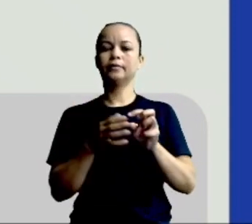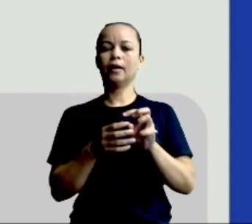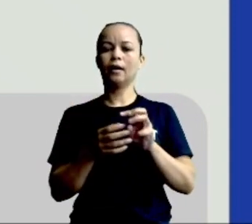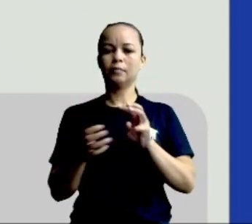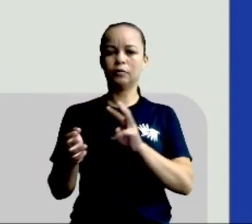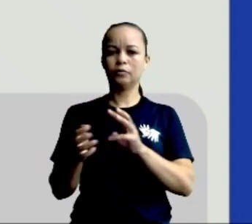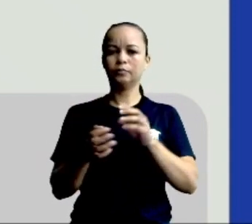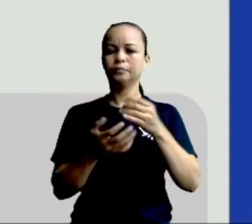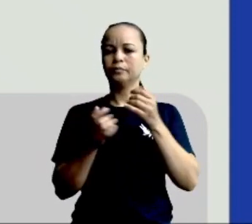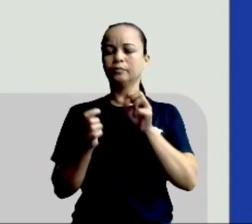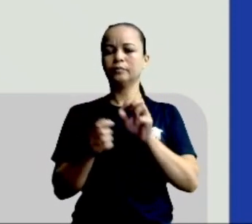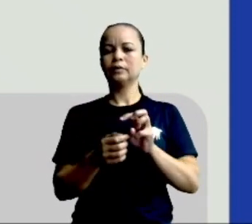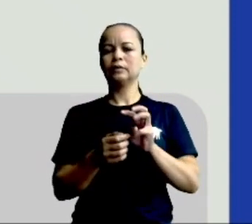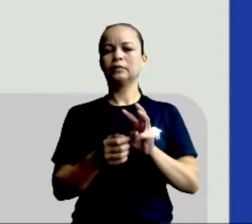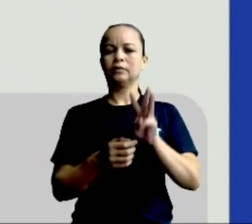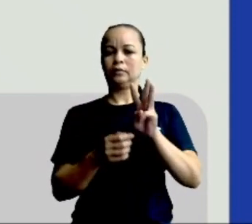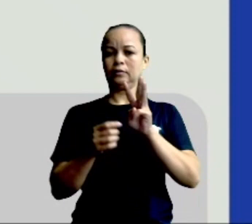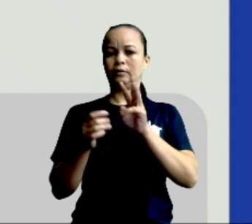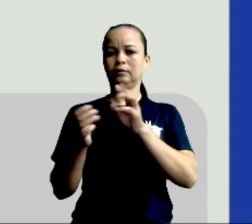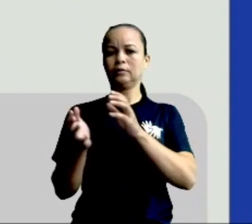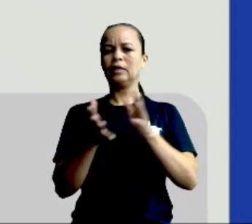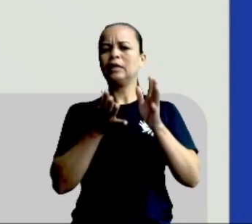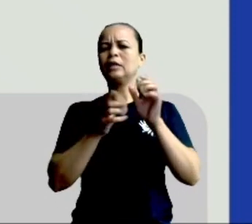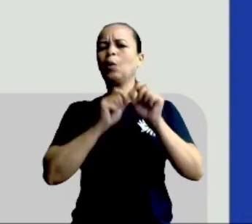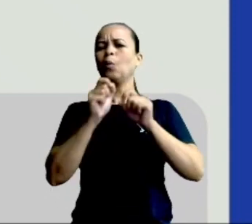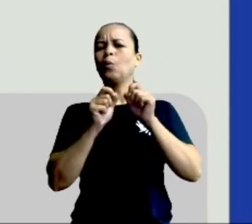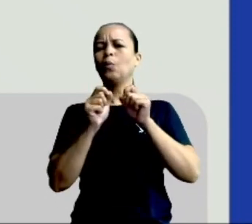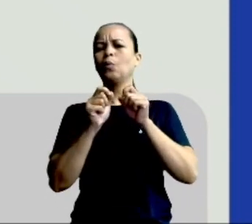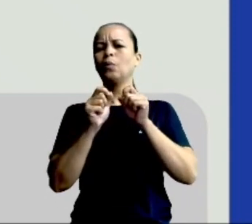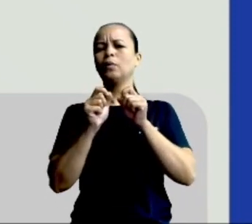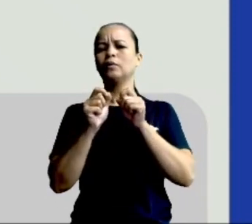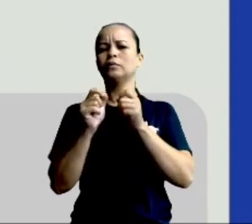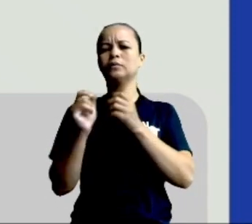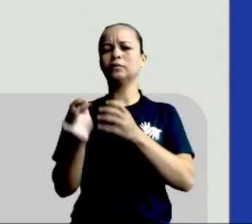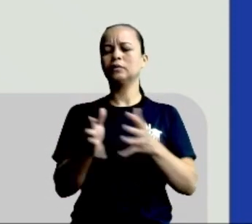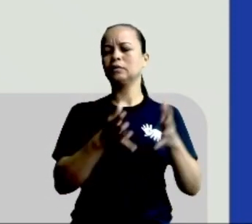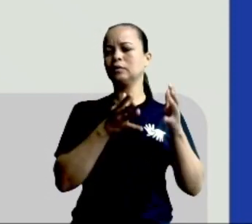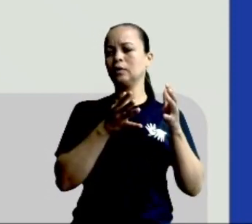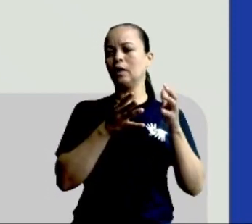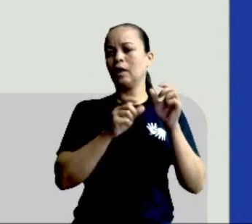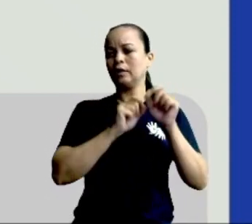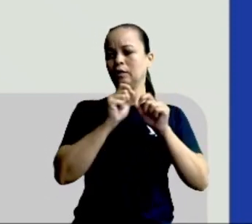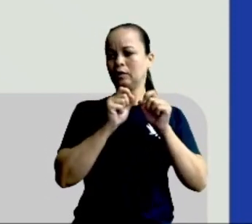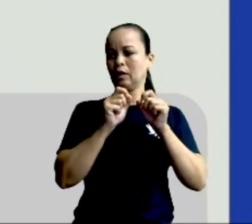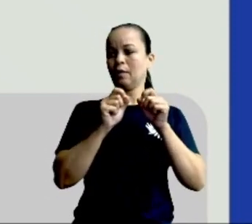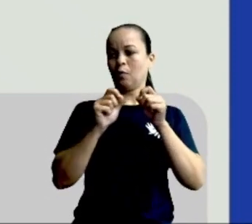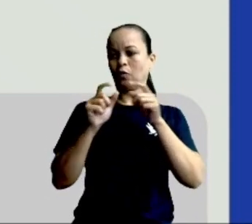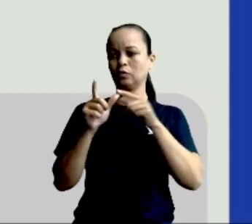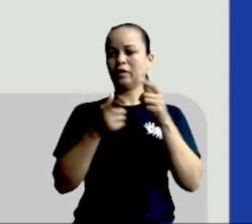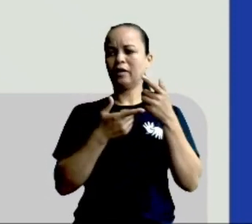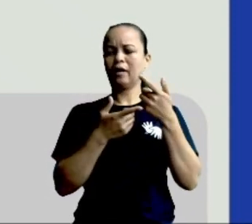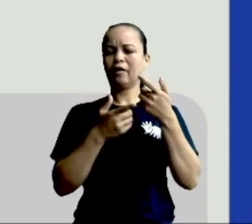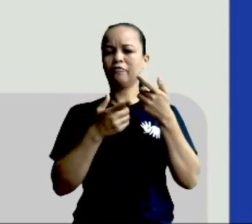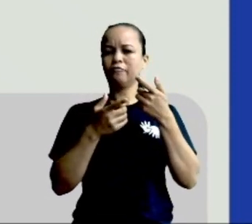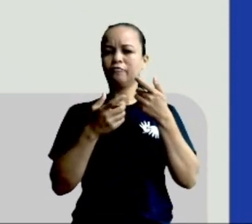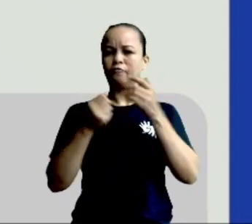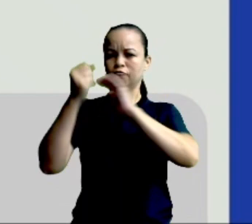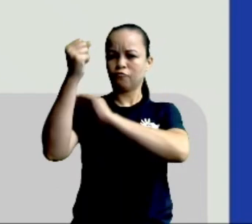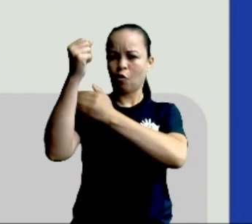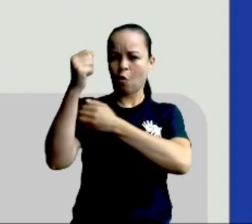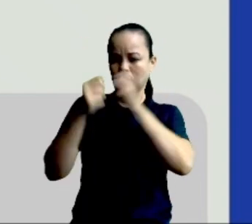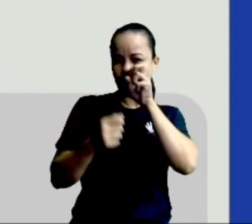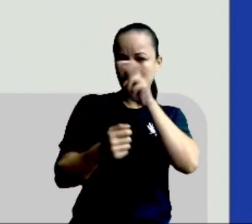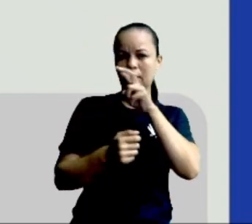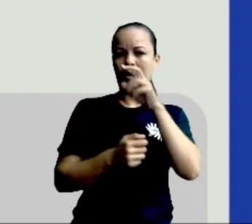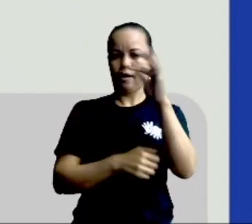trabalho realizado por uma força é o produto do módulo da força F, né? Que é F? F é a força, tá?